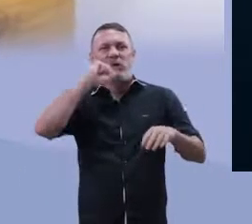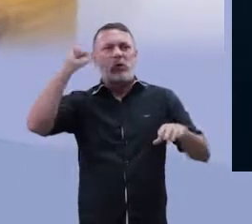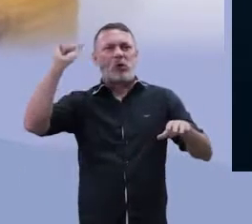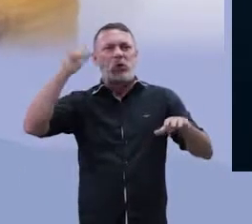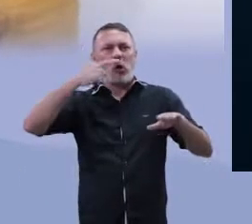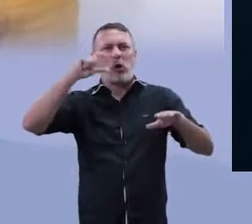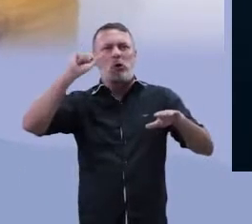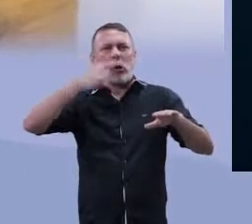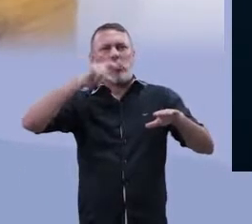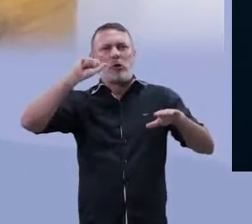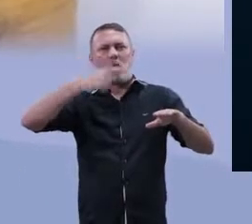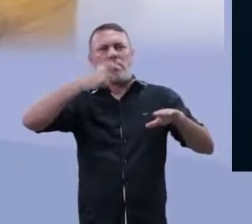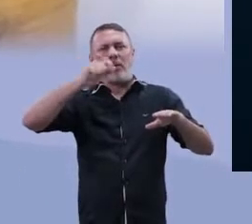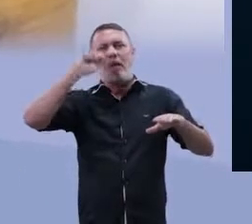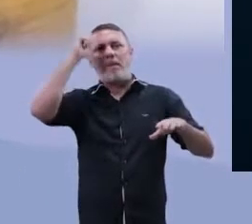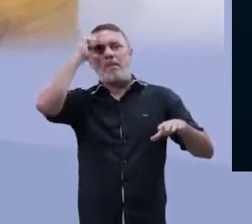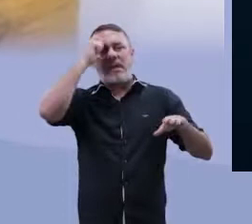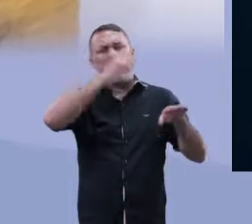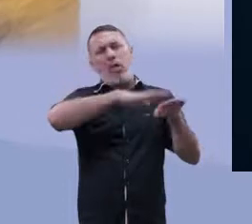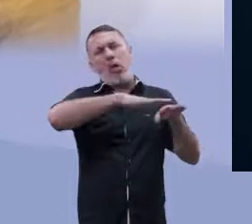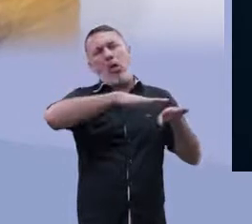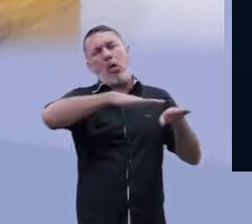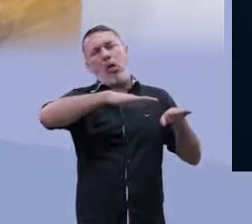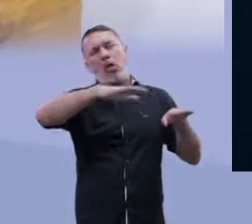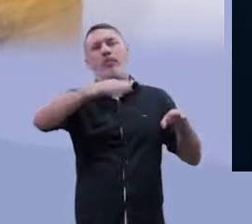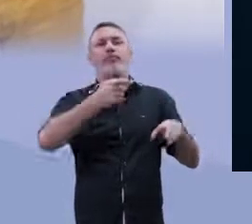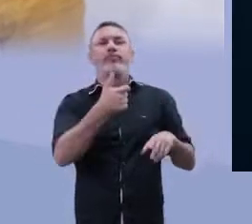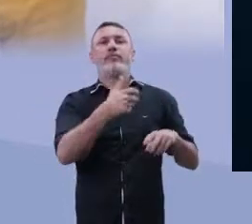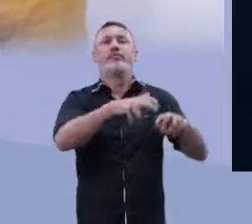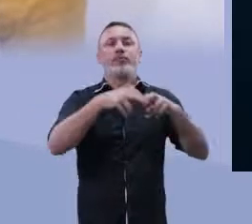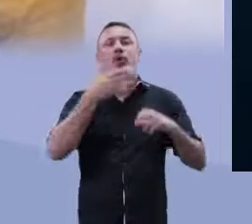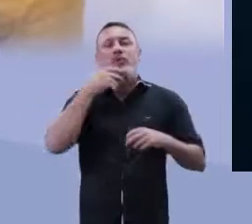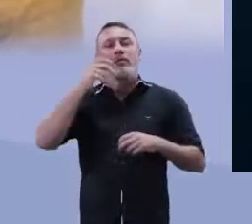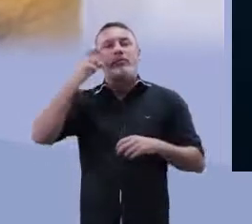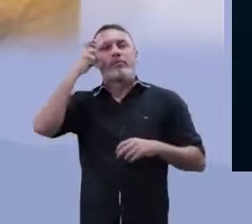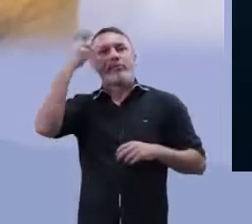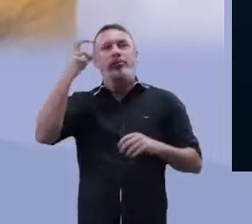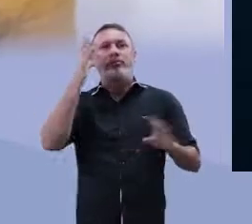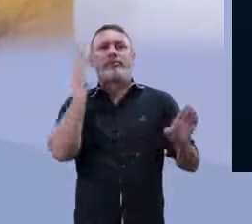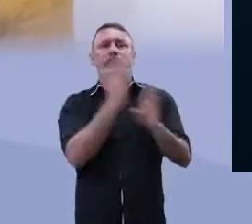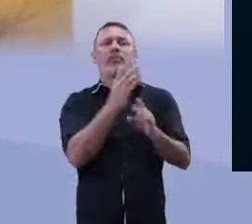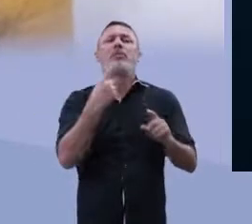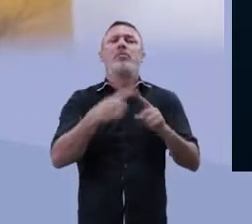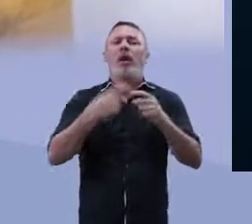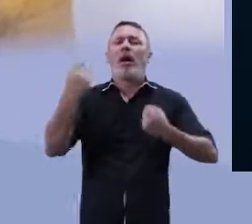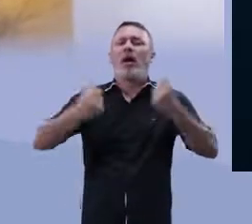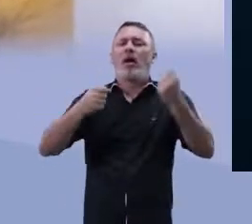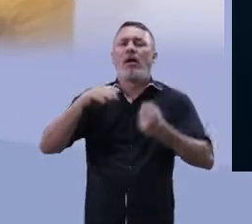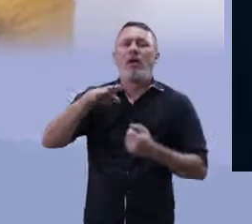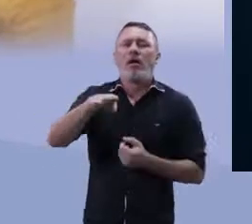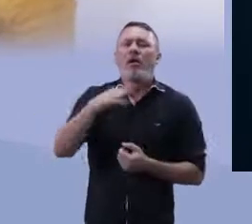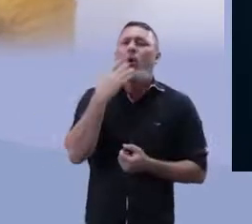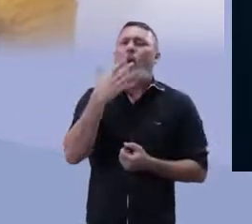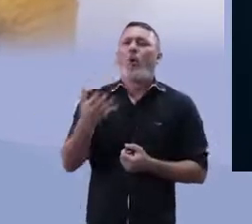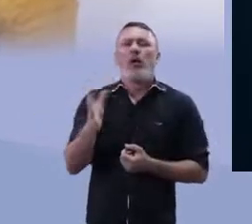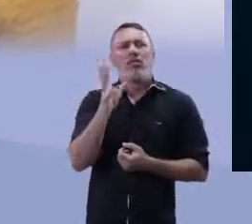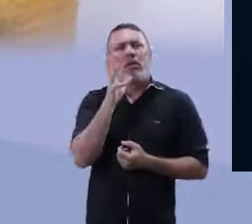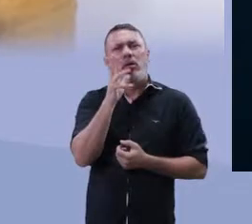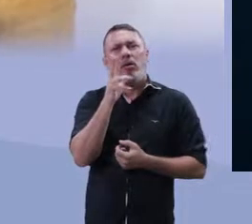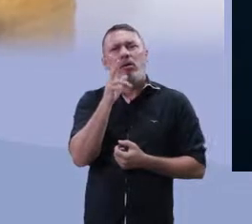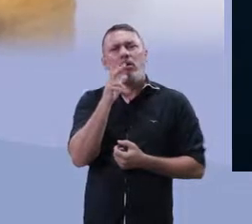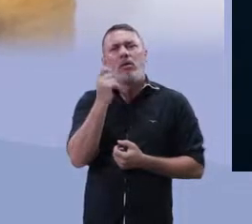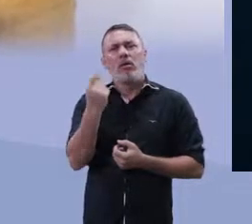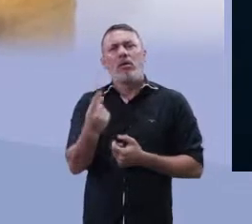a tinta secava mais rápido e o veículo mais rapidamente era comercializado. E aí, só para a gente entender,